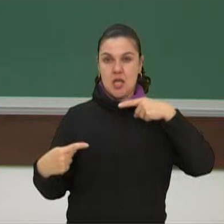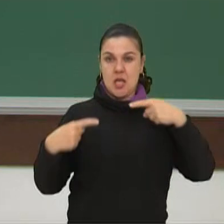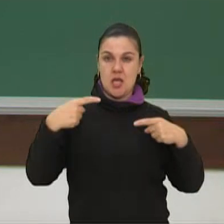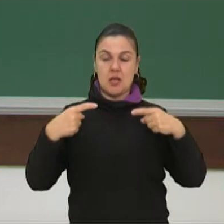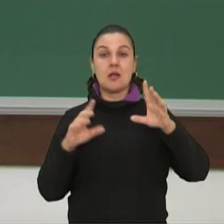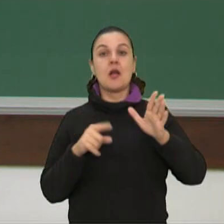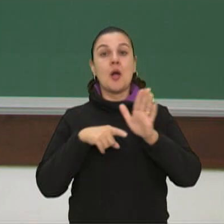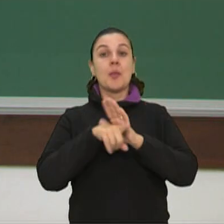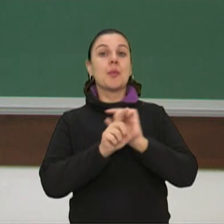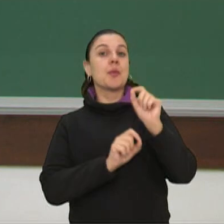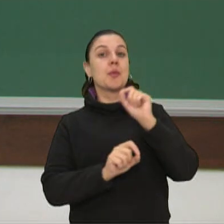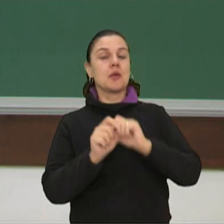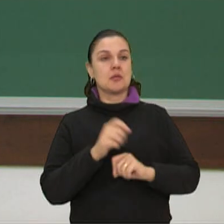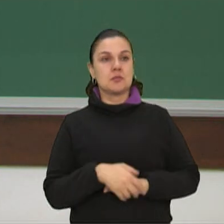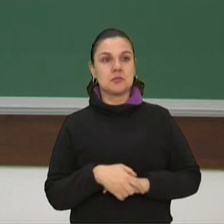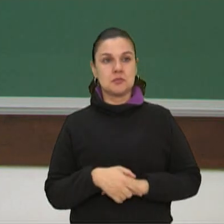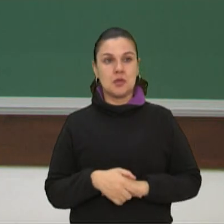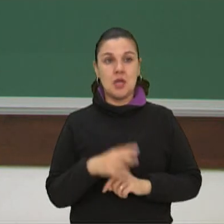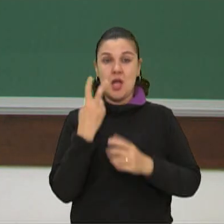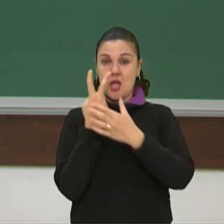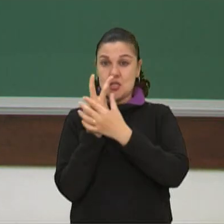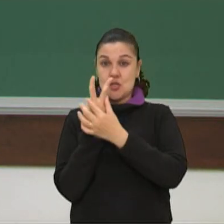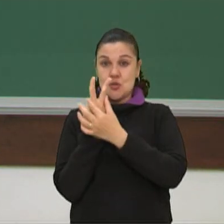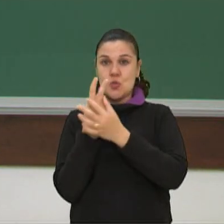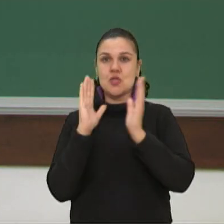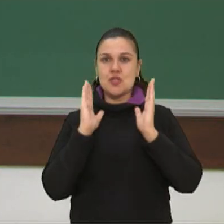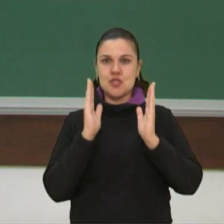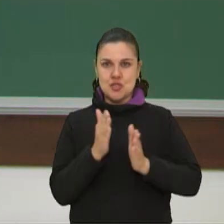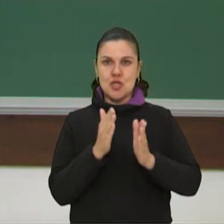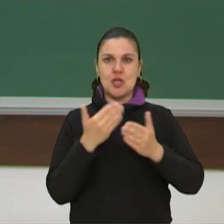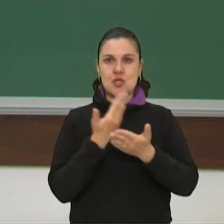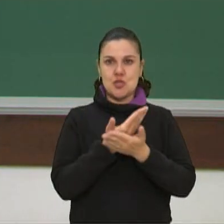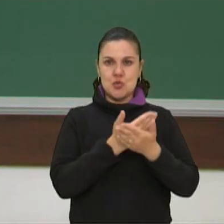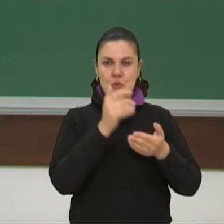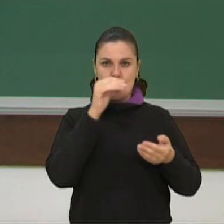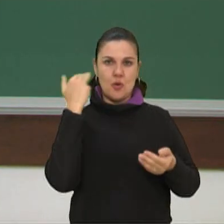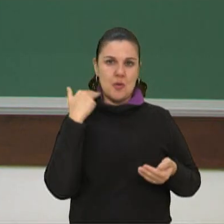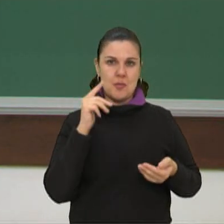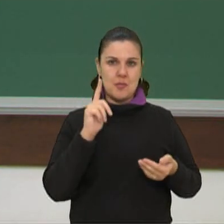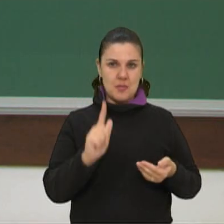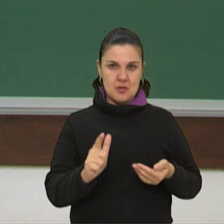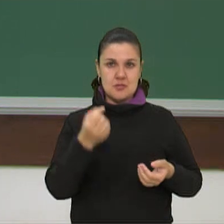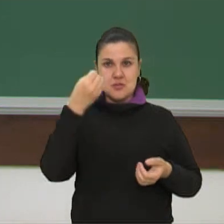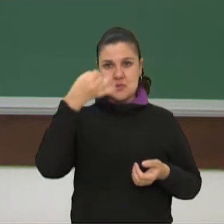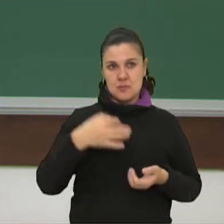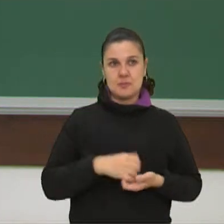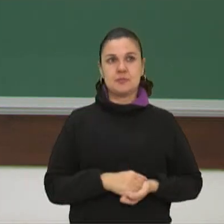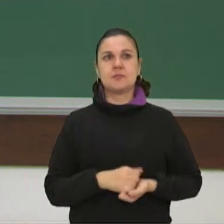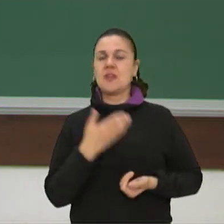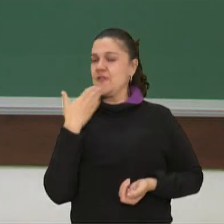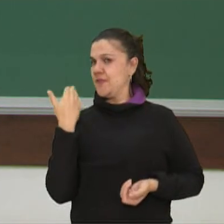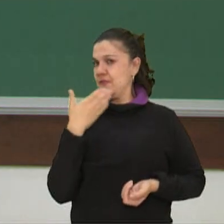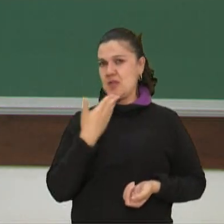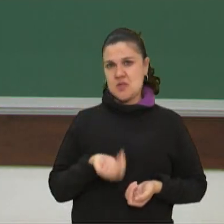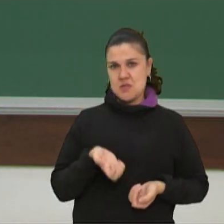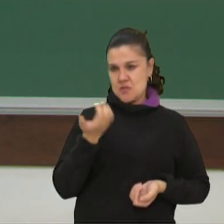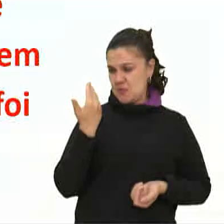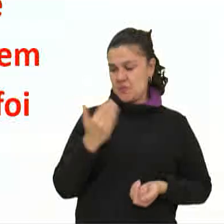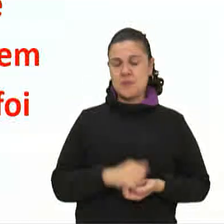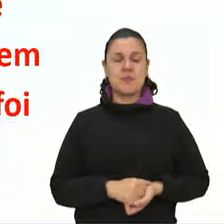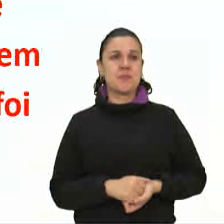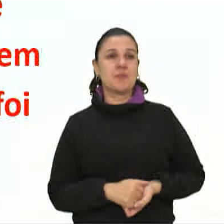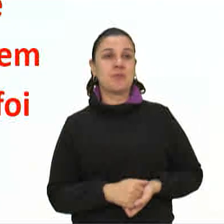Então a pergunta é, as 2 primeiras disputas que a gente já estudou sobre a região das Minas, comente elas. Facinho, era.